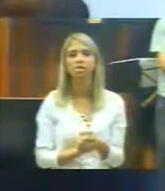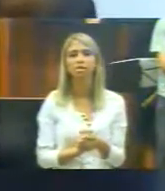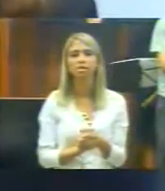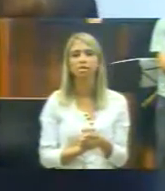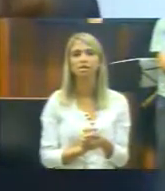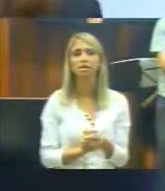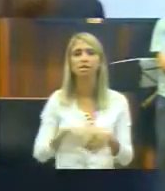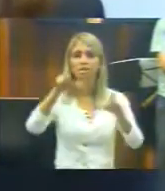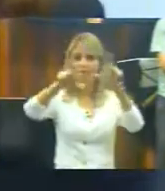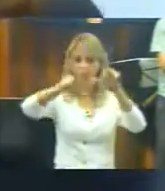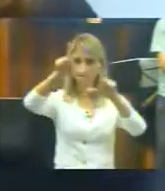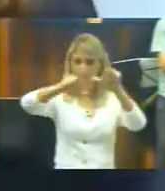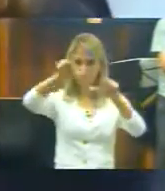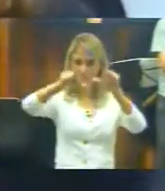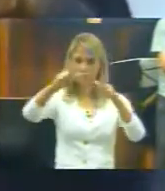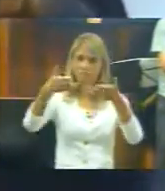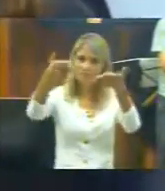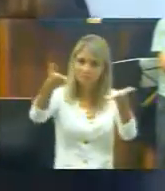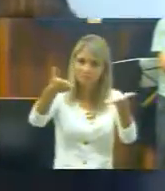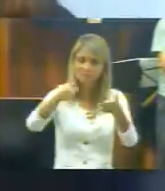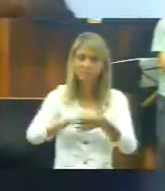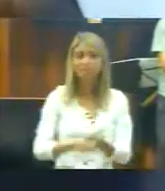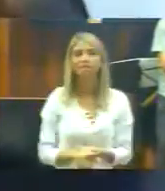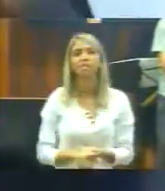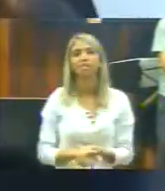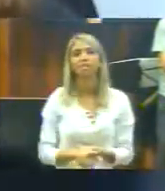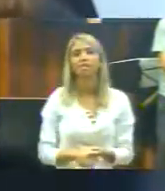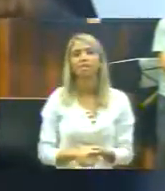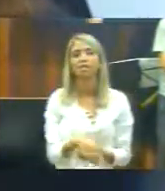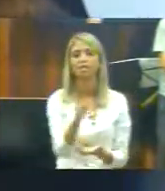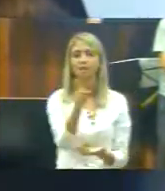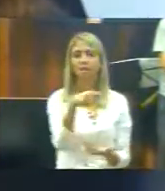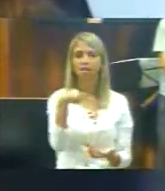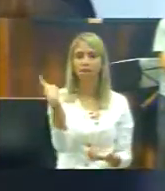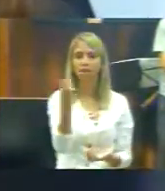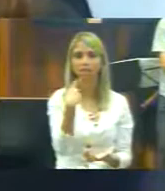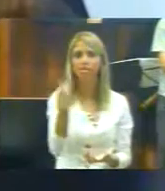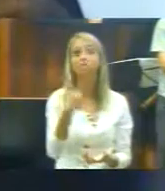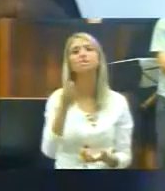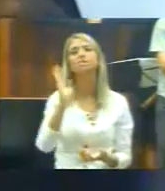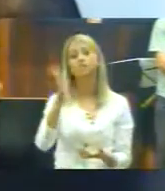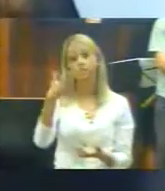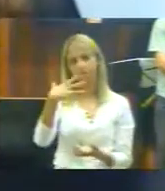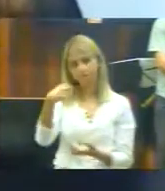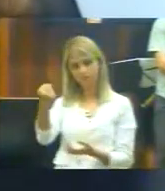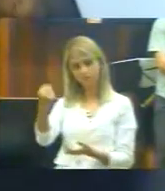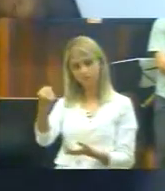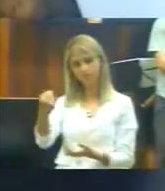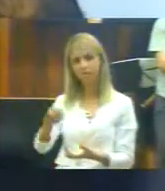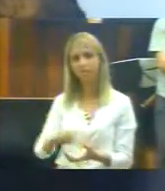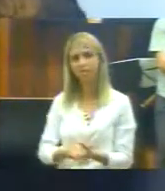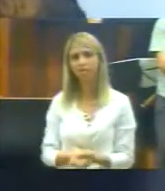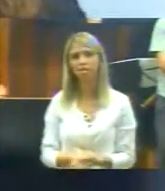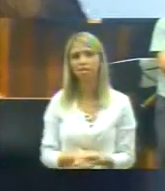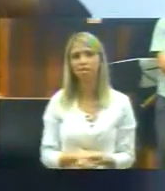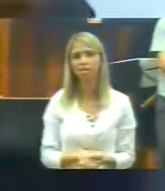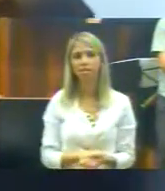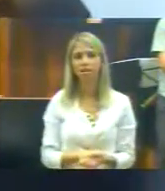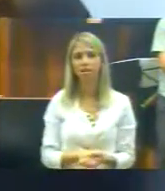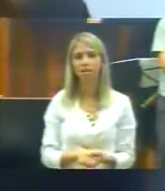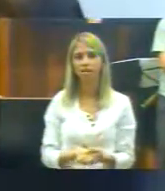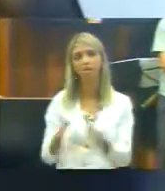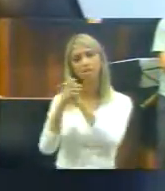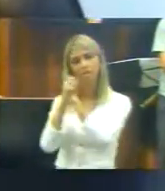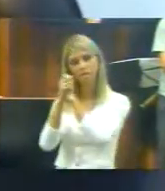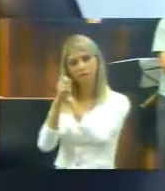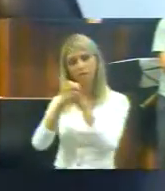Agradecer a imprensa que está aqui. Todo mundo que já chamou a gente. E também saudar a